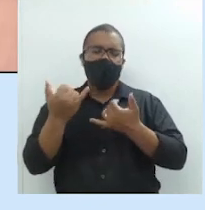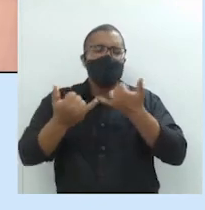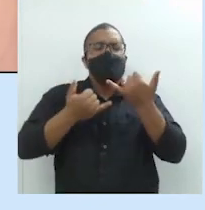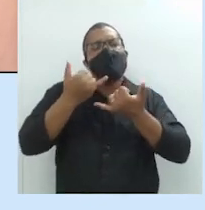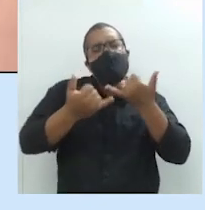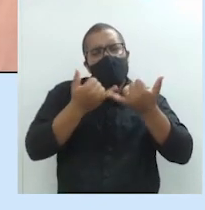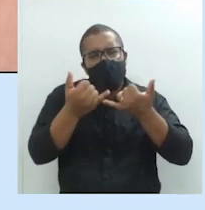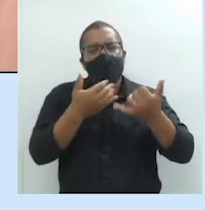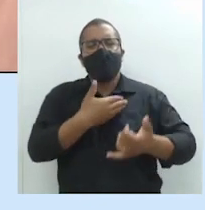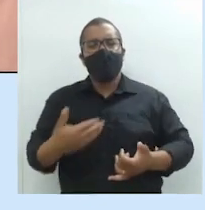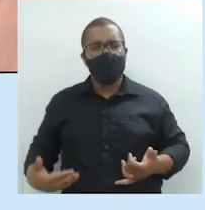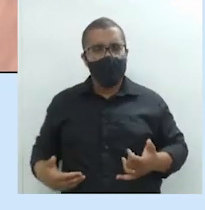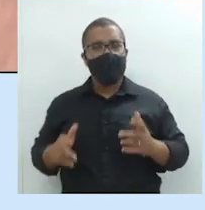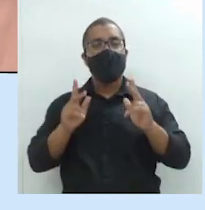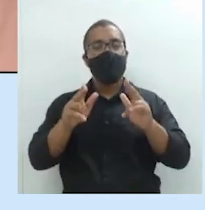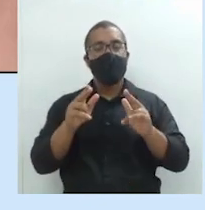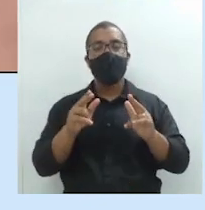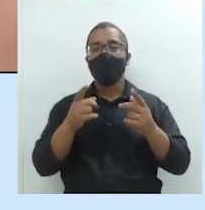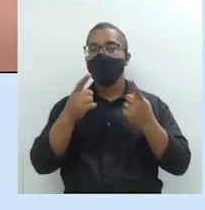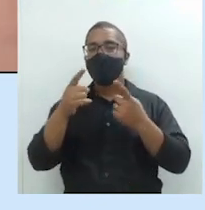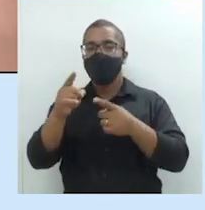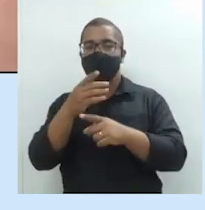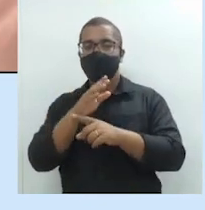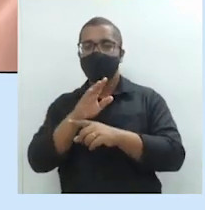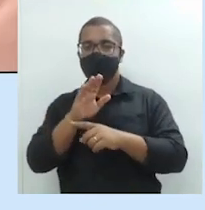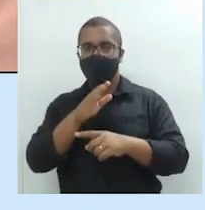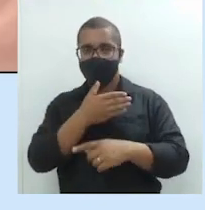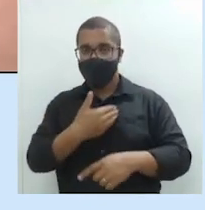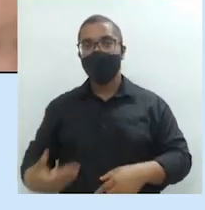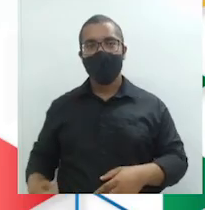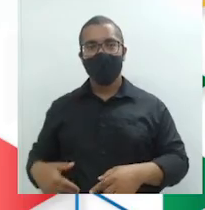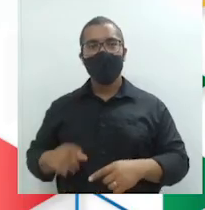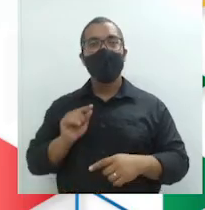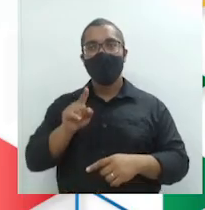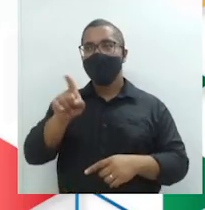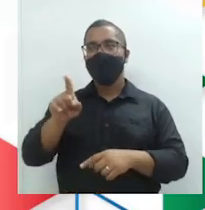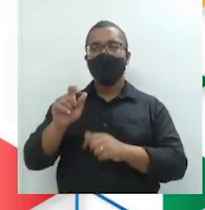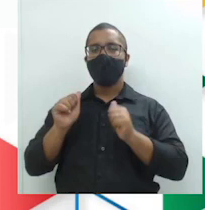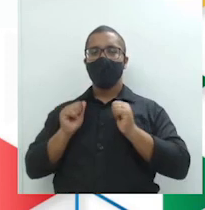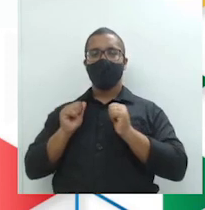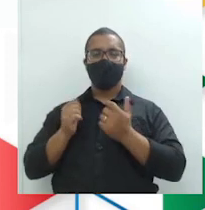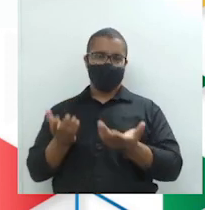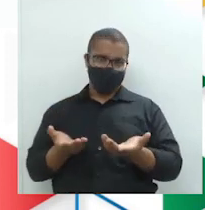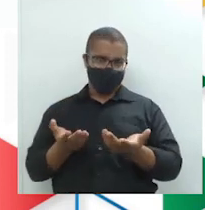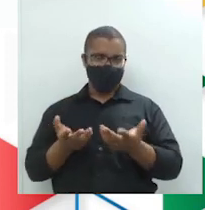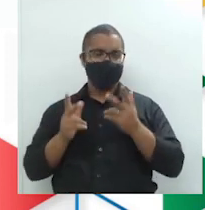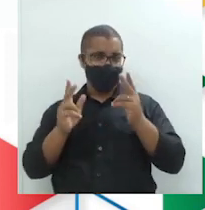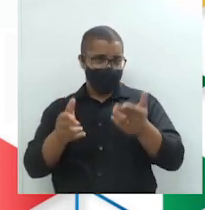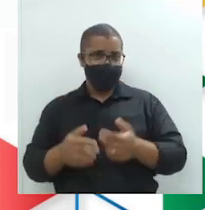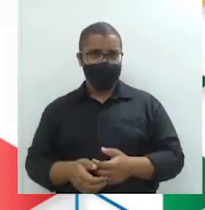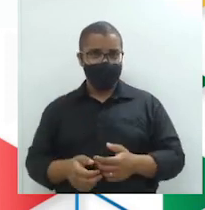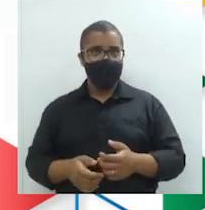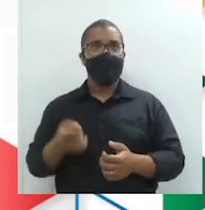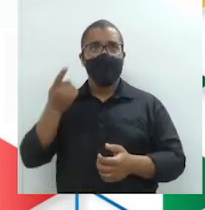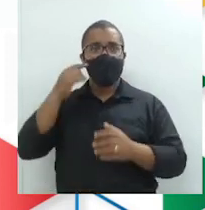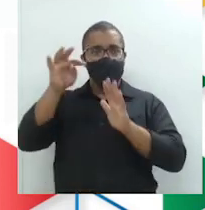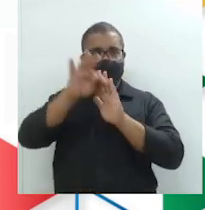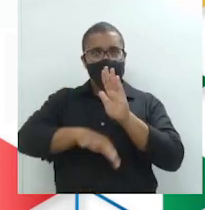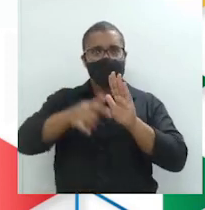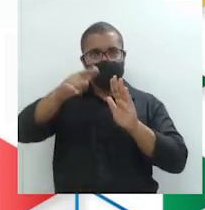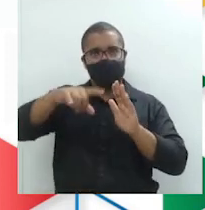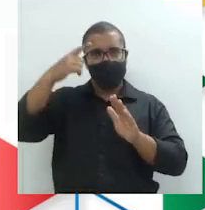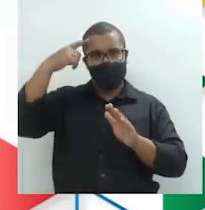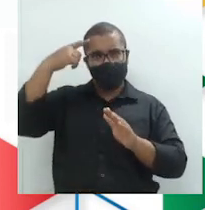governo daquele momento. Então grave bem, olhem só aqui um outro texto, veja só aqui. Lembram daquele